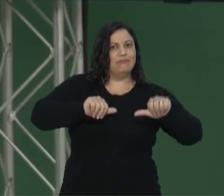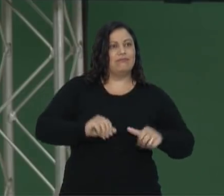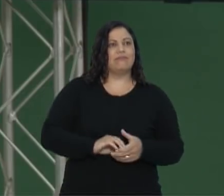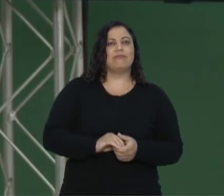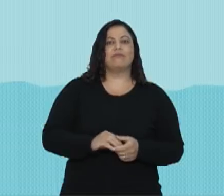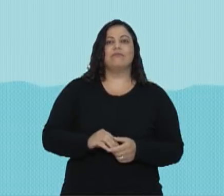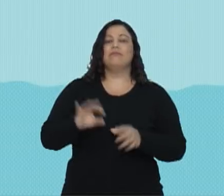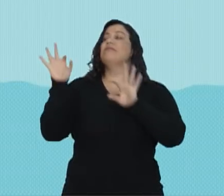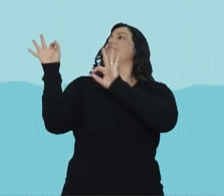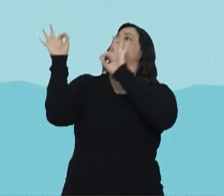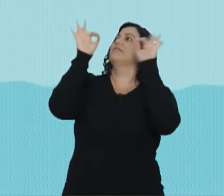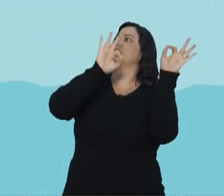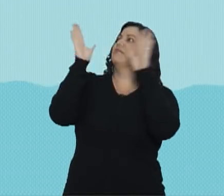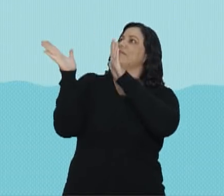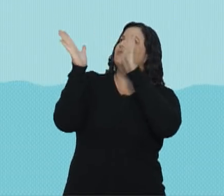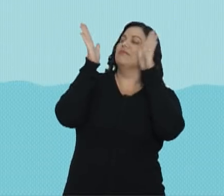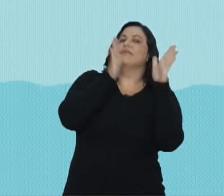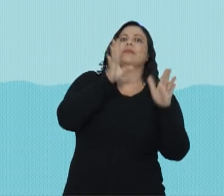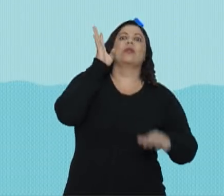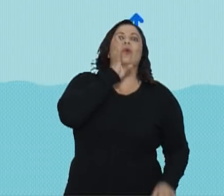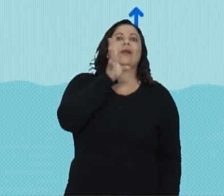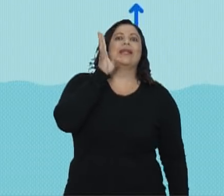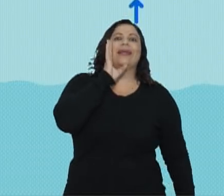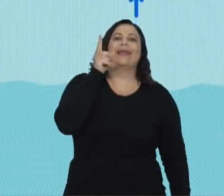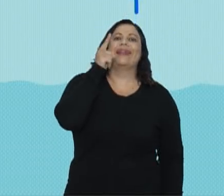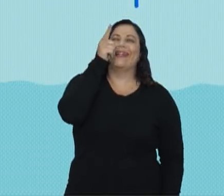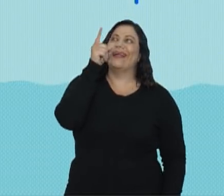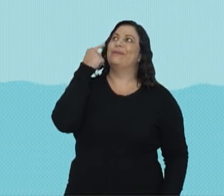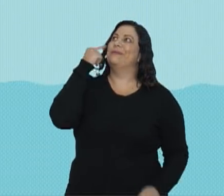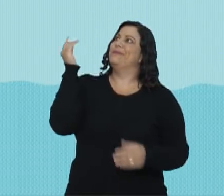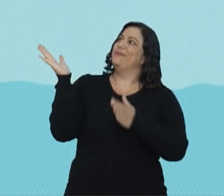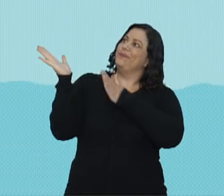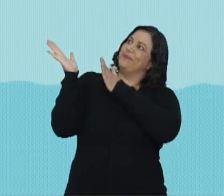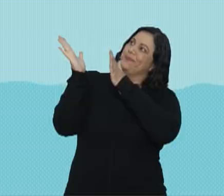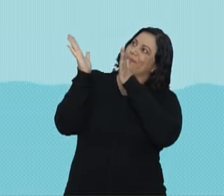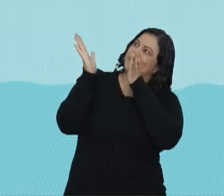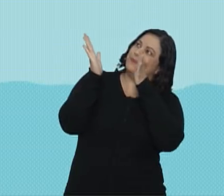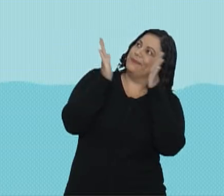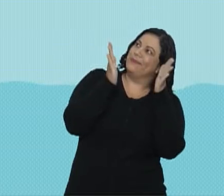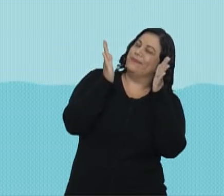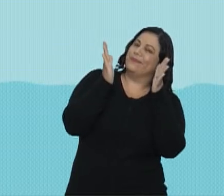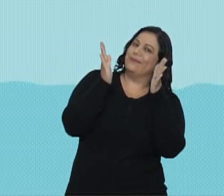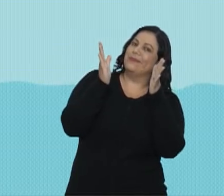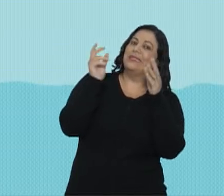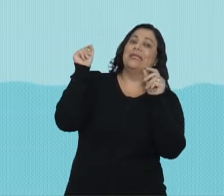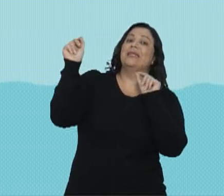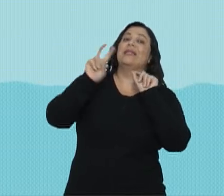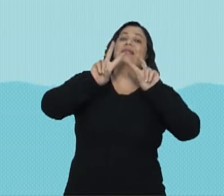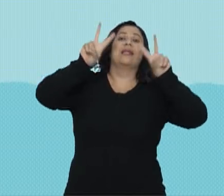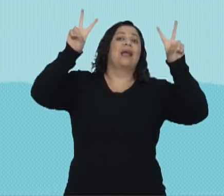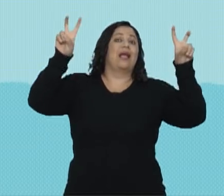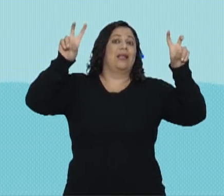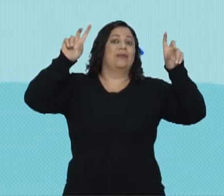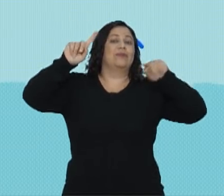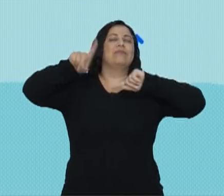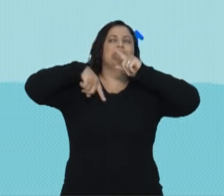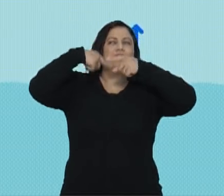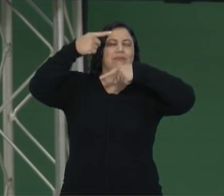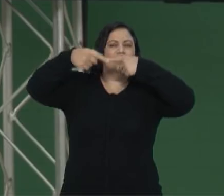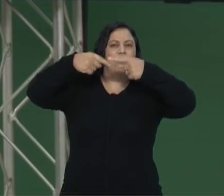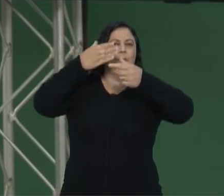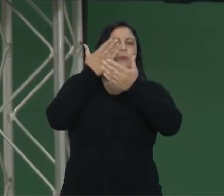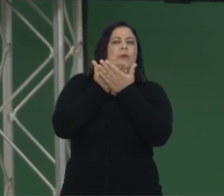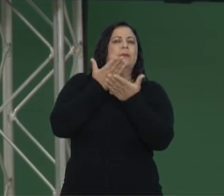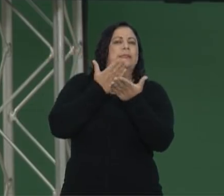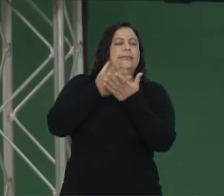que legal essa animação que eu trago para vocês. Essa animação é um assunto que vocês vão aprender mais para frente. Se